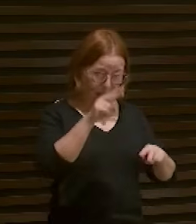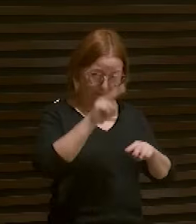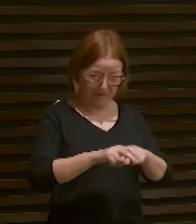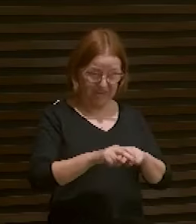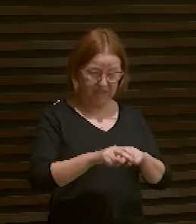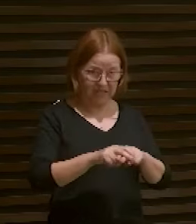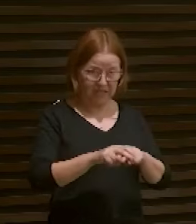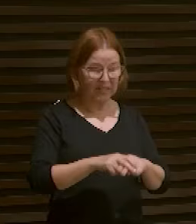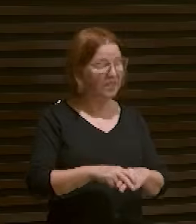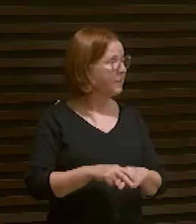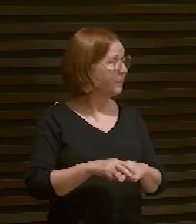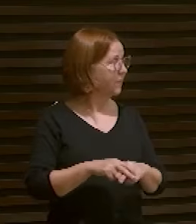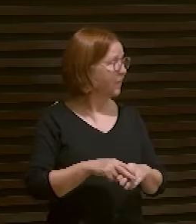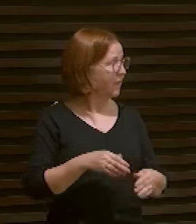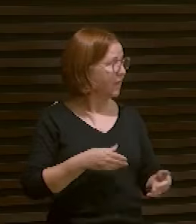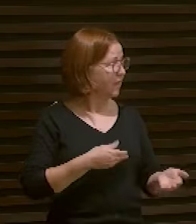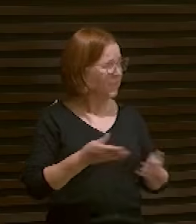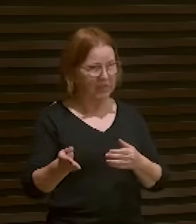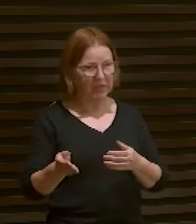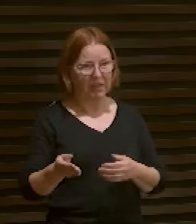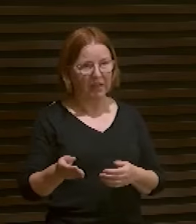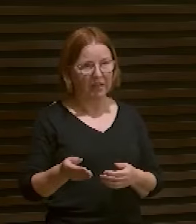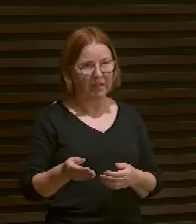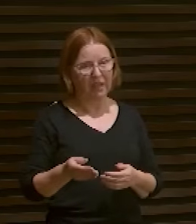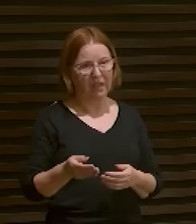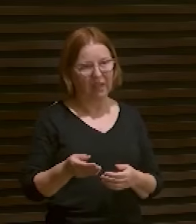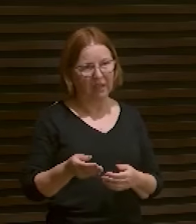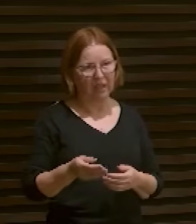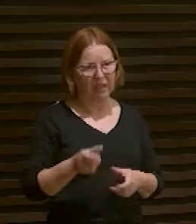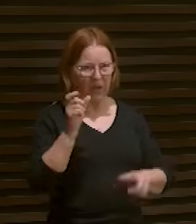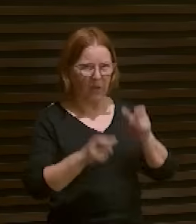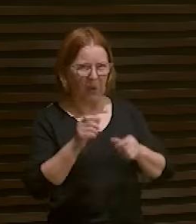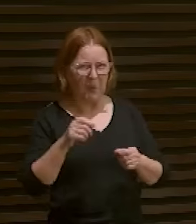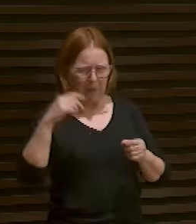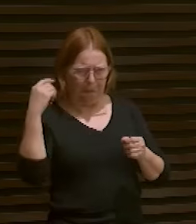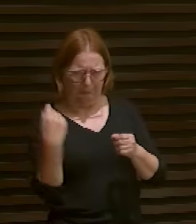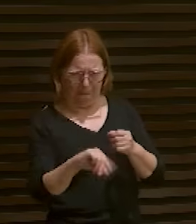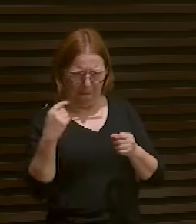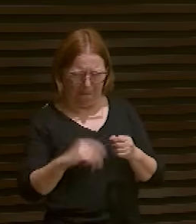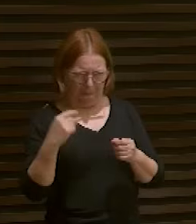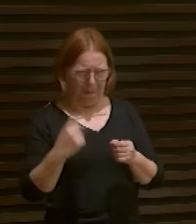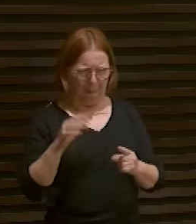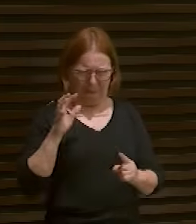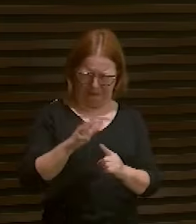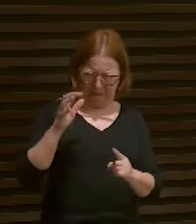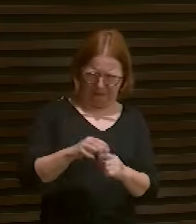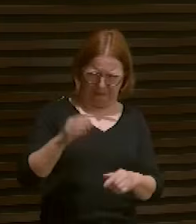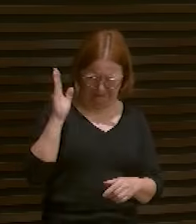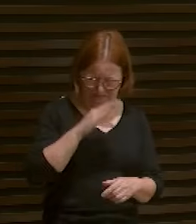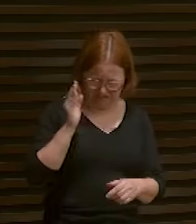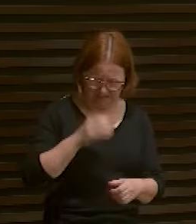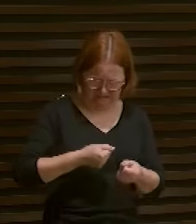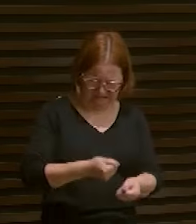ao quê? Aos verdugos, aos atormentadores. Vai estudar isso, eu já disse aqui, vai estudar o que são